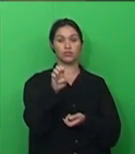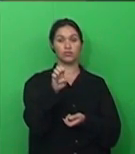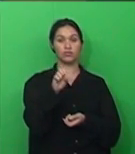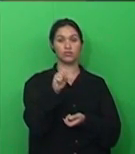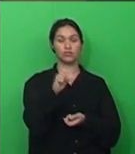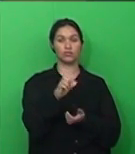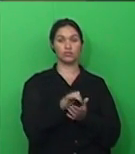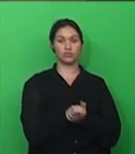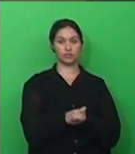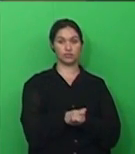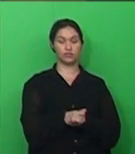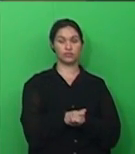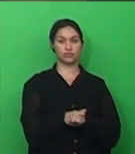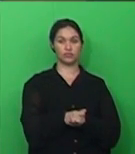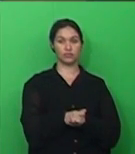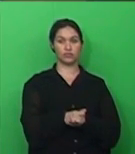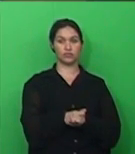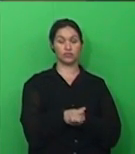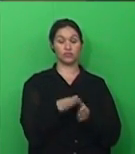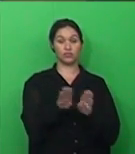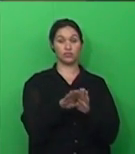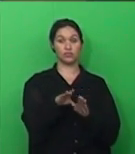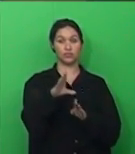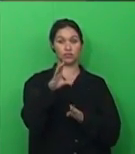Sebrae nos homenageou também